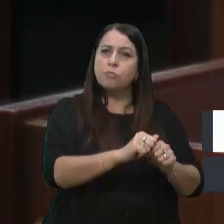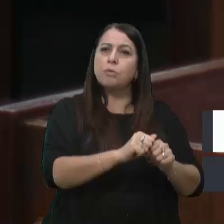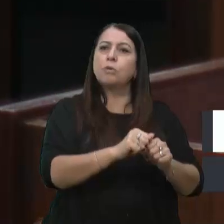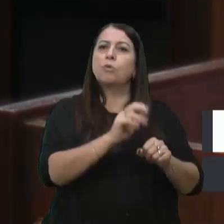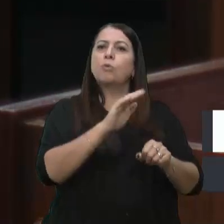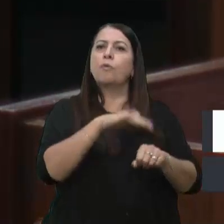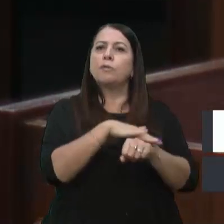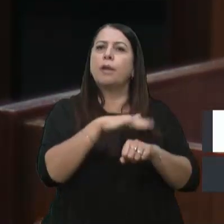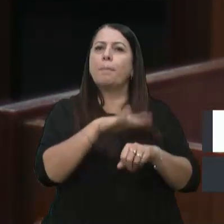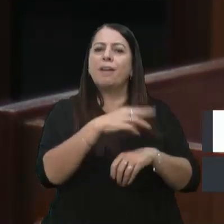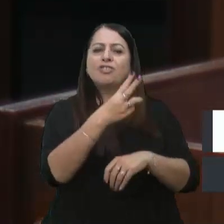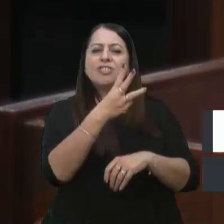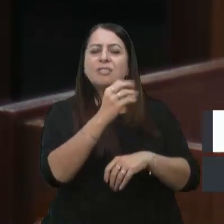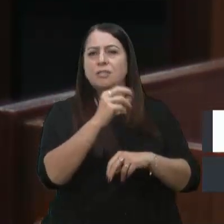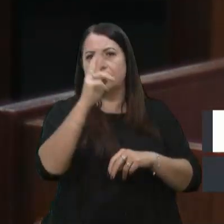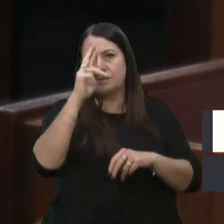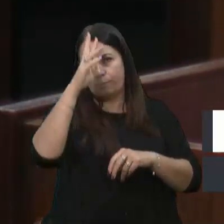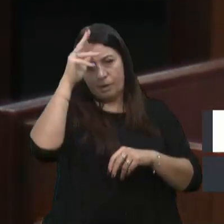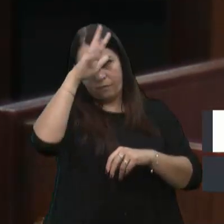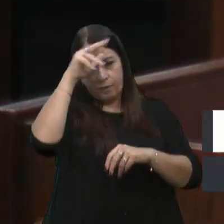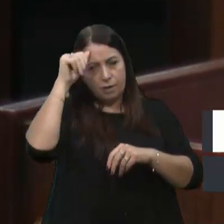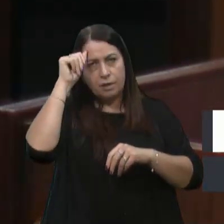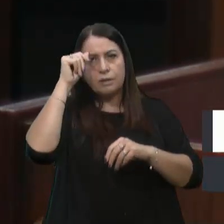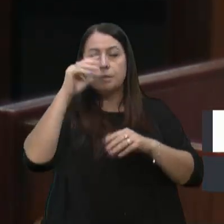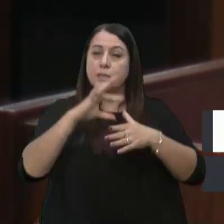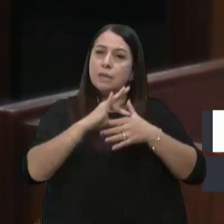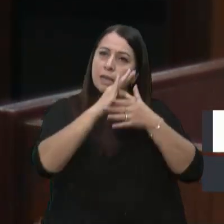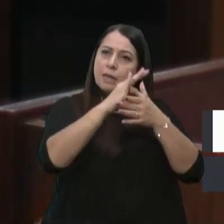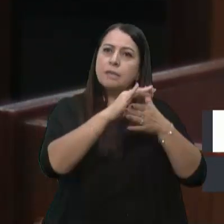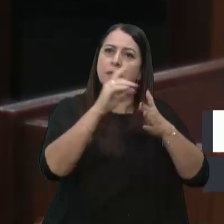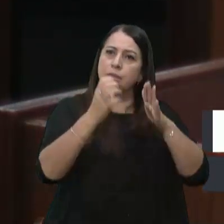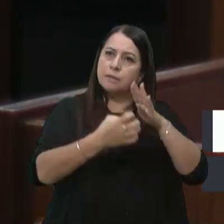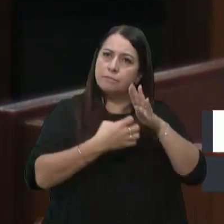de 30 prefeitos lideranças empresariais